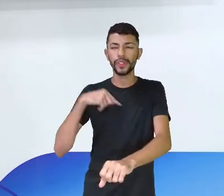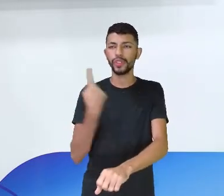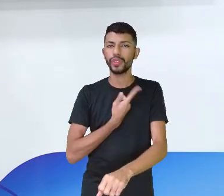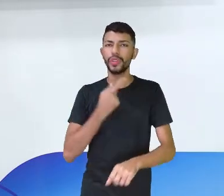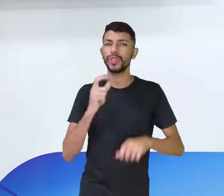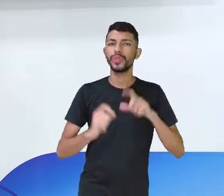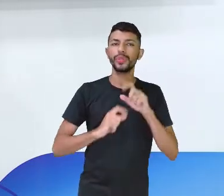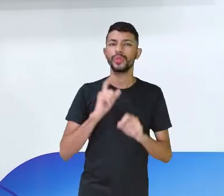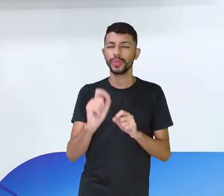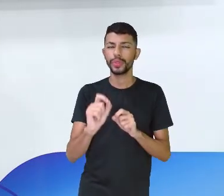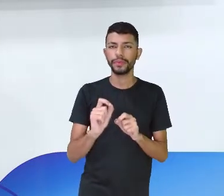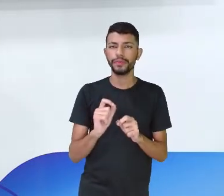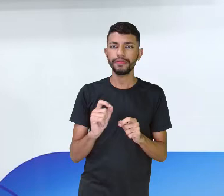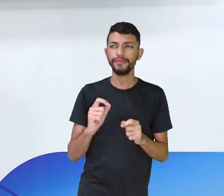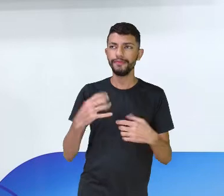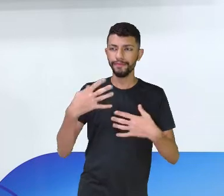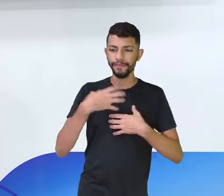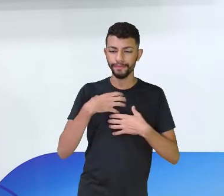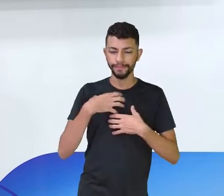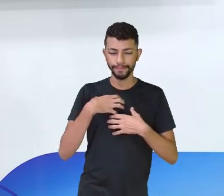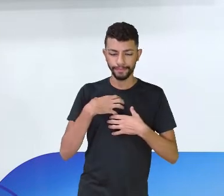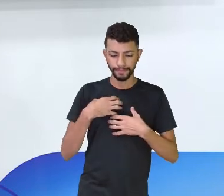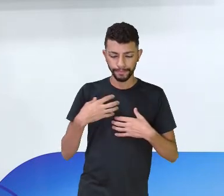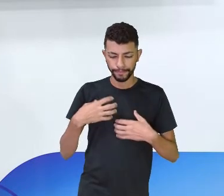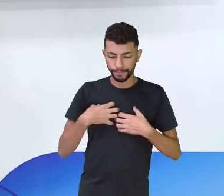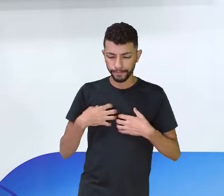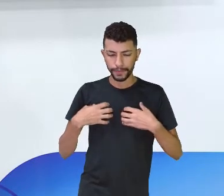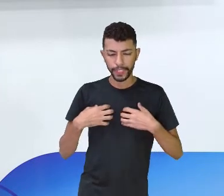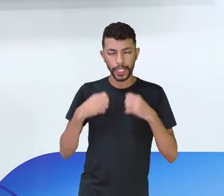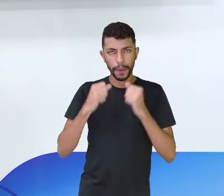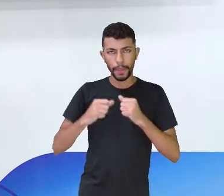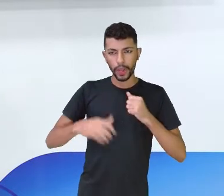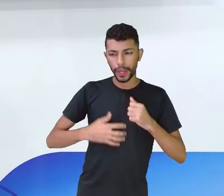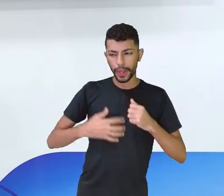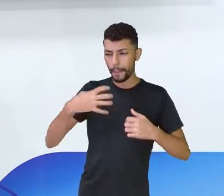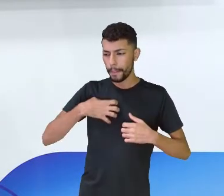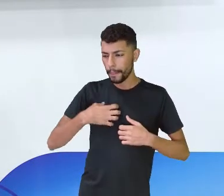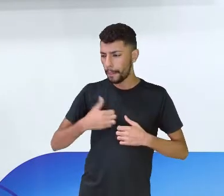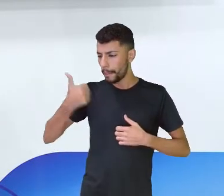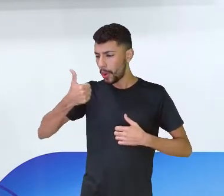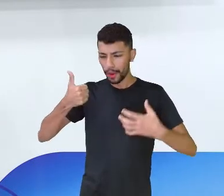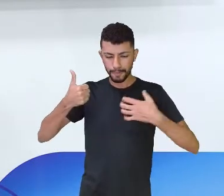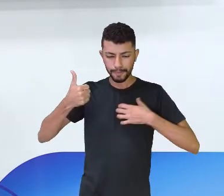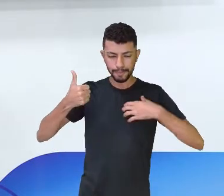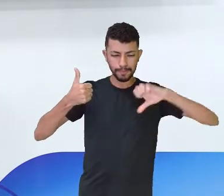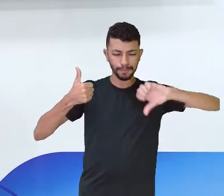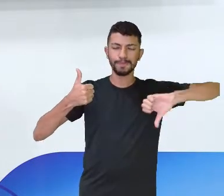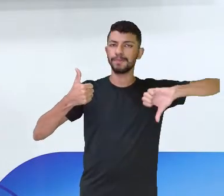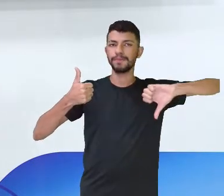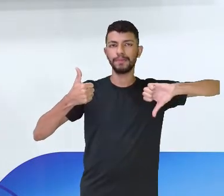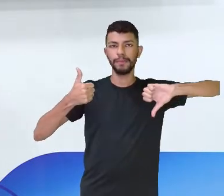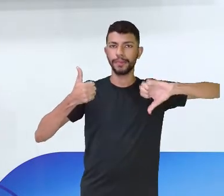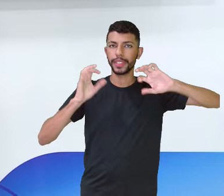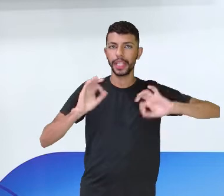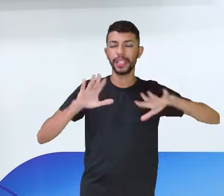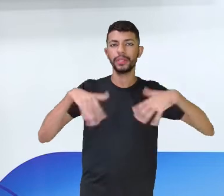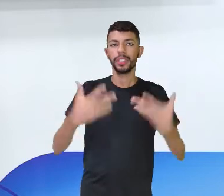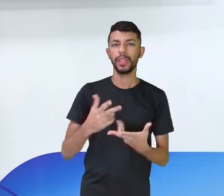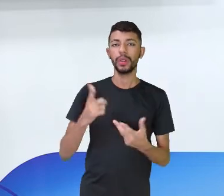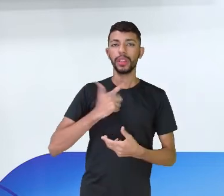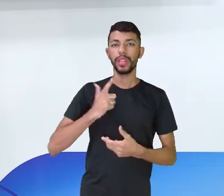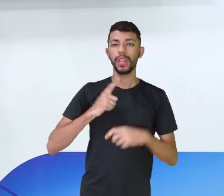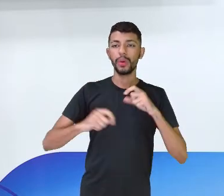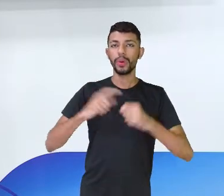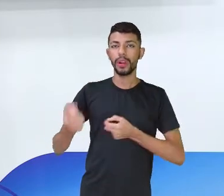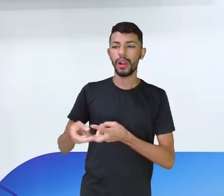sinta sensações que podem ser boas ou que podem ser muito ruins. Então, quando a gente tem a